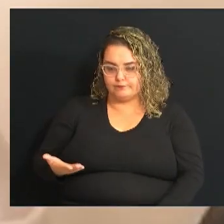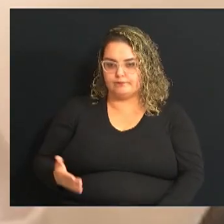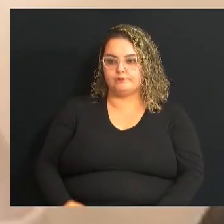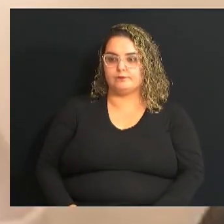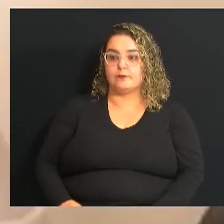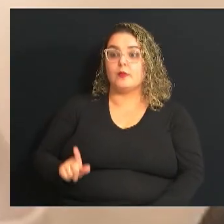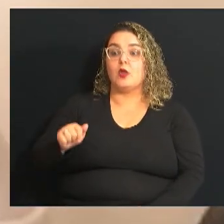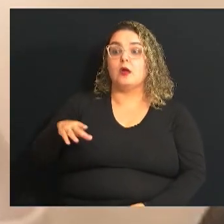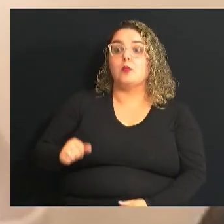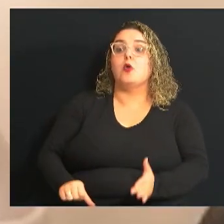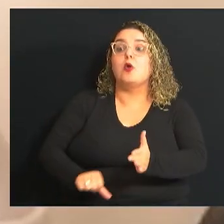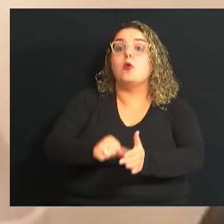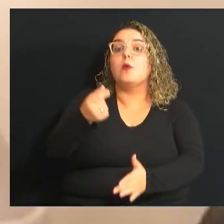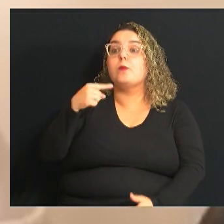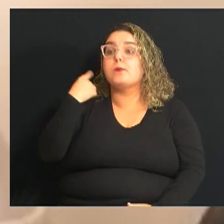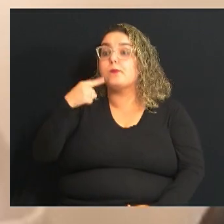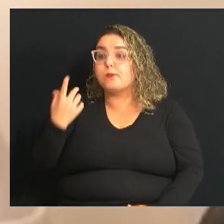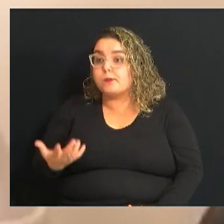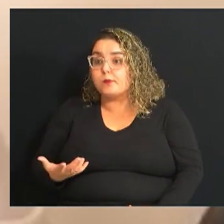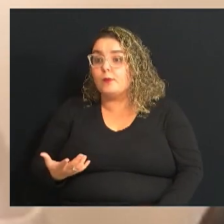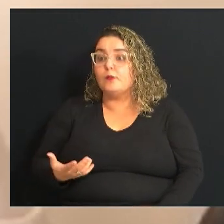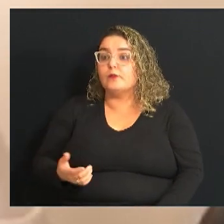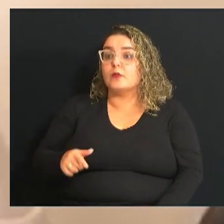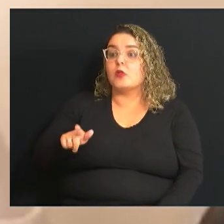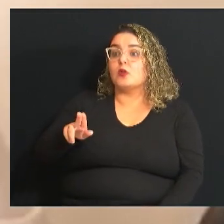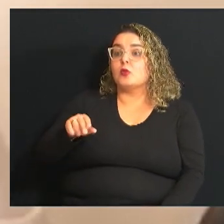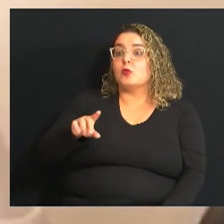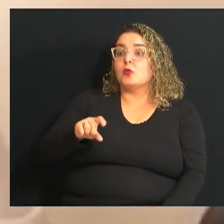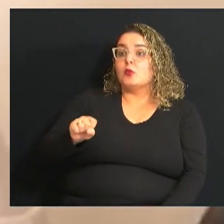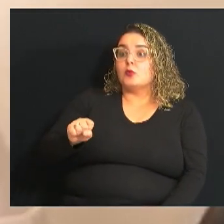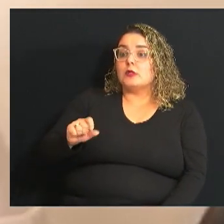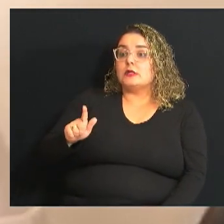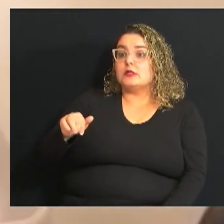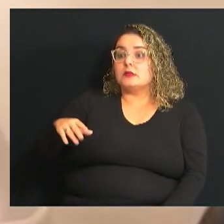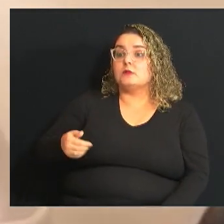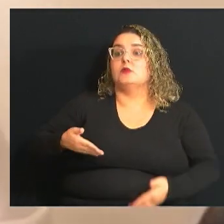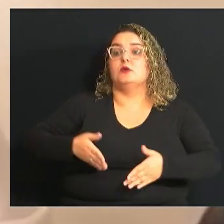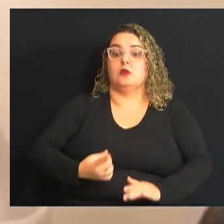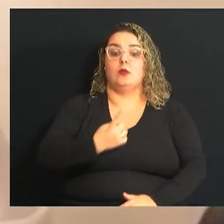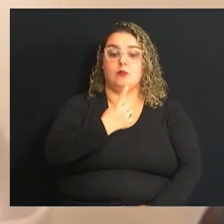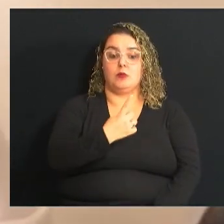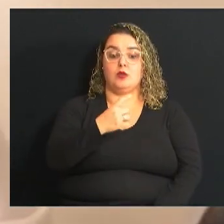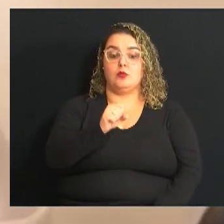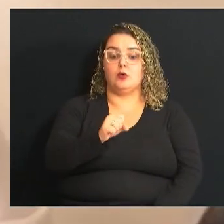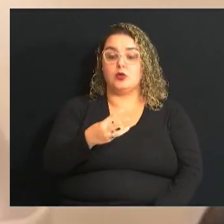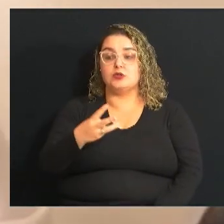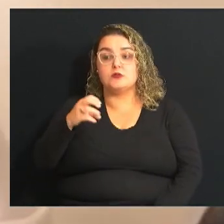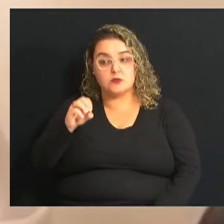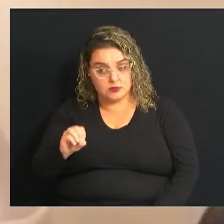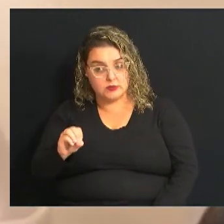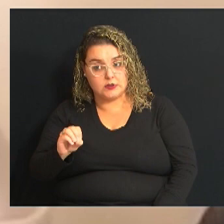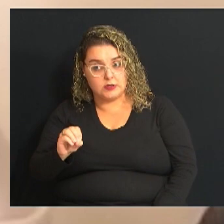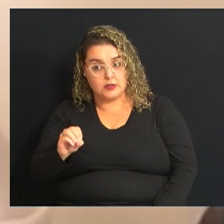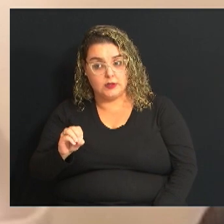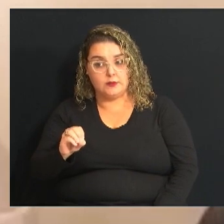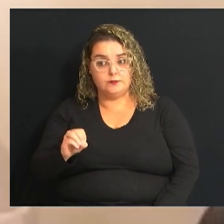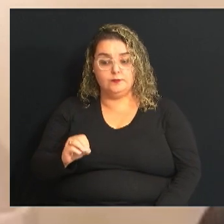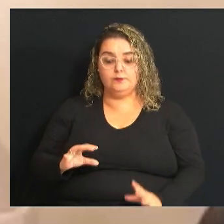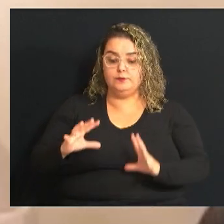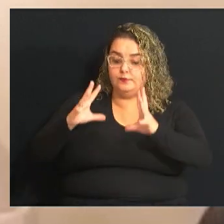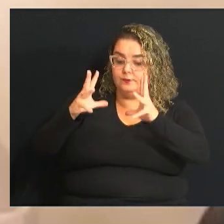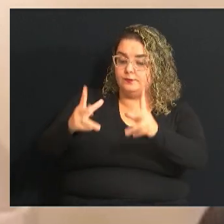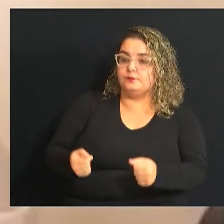A lei é de autoria do ex-vereador Carlão do PT, que era o presidente da Comissão de Direitos Humanos do Legislativo